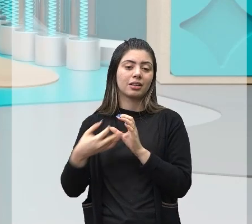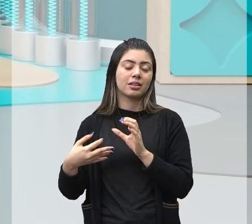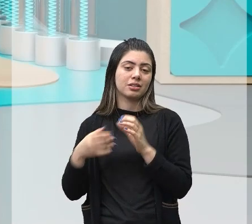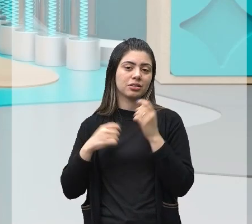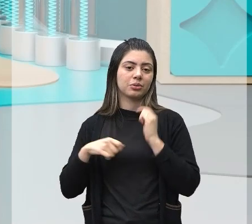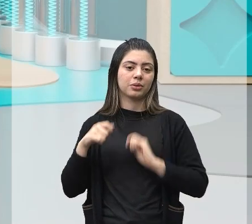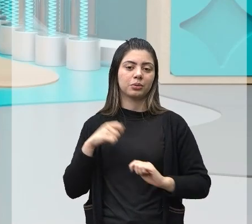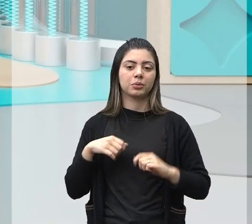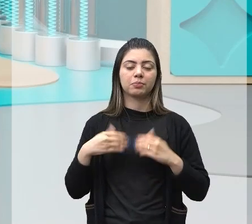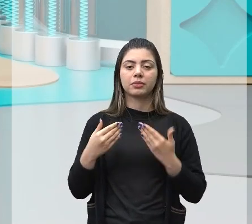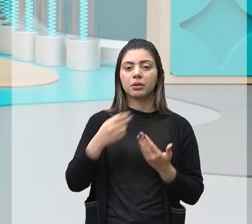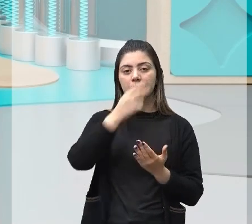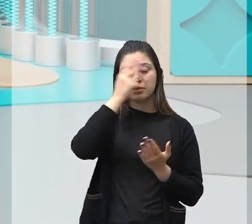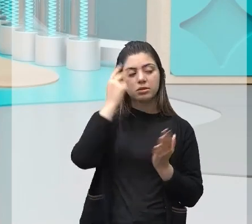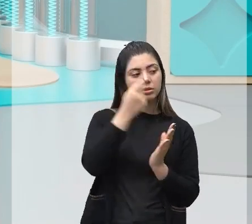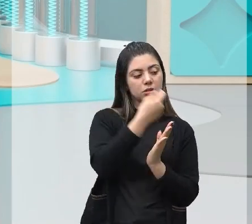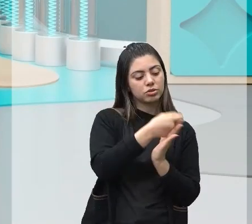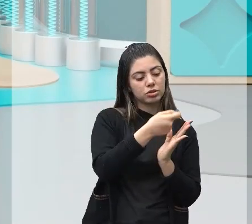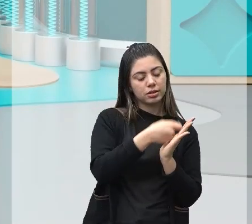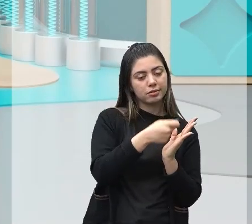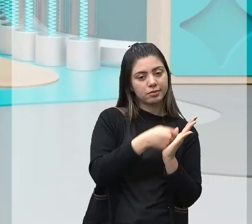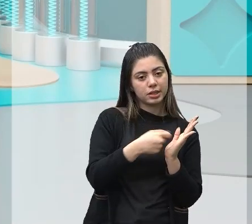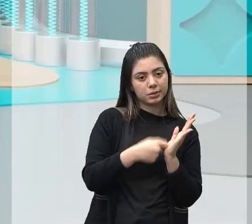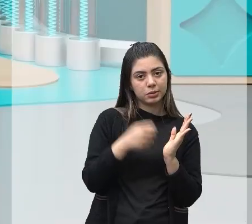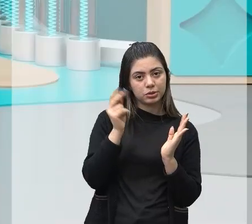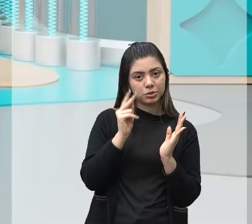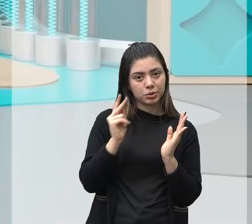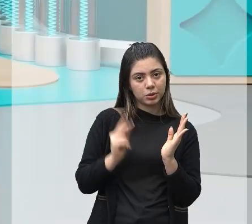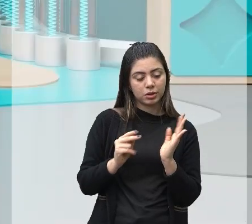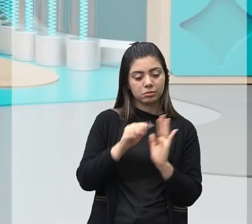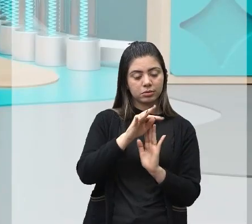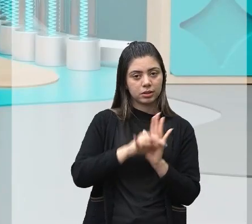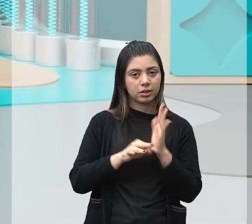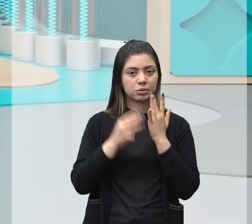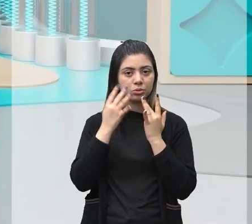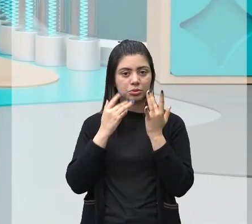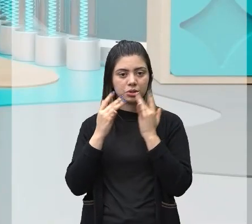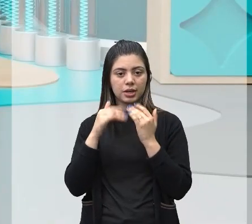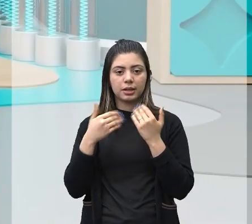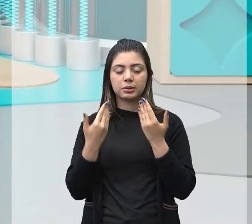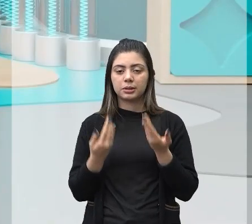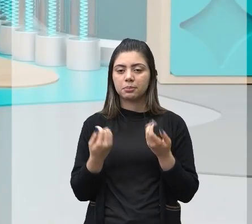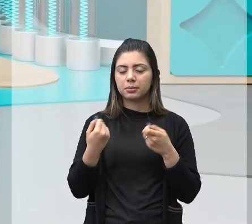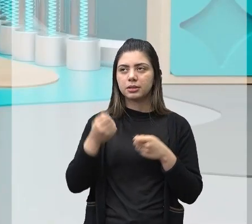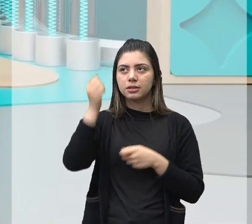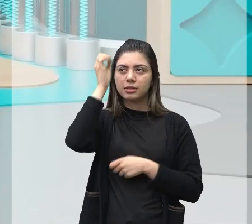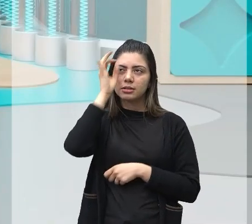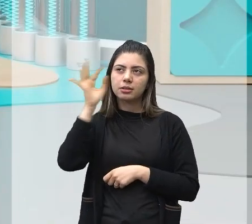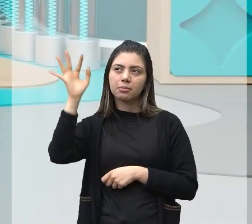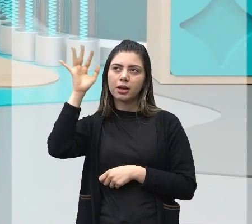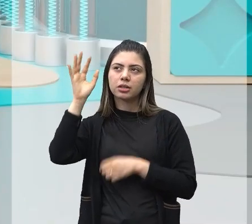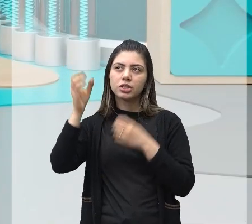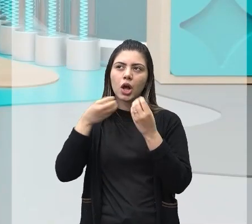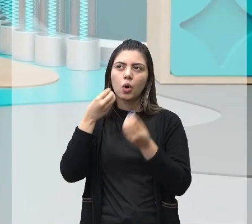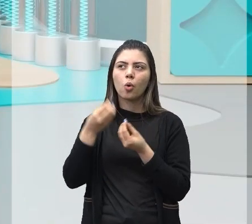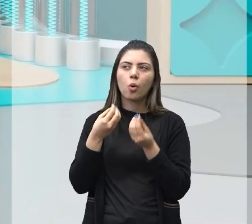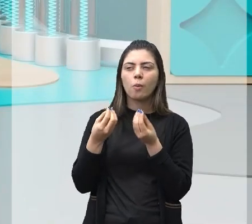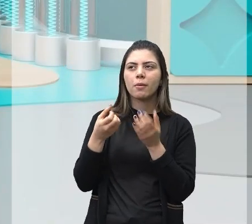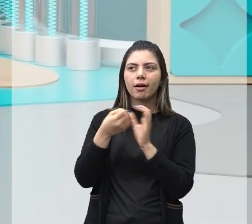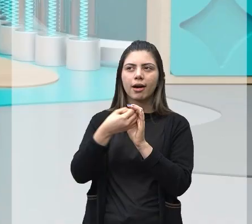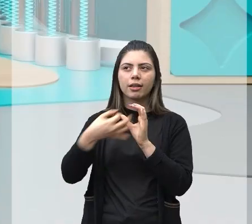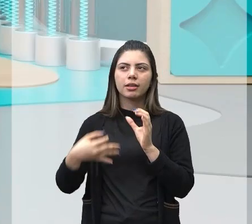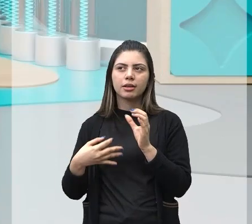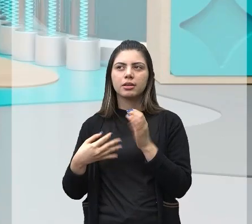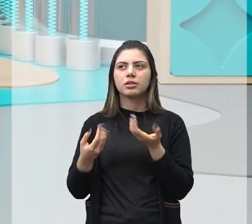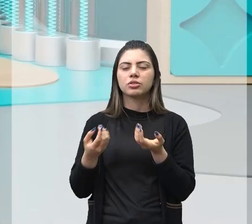quando o dramaturgo está lá escrevendo o texto teatral, ele precisa imaginar como tudo vai acontecer.